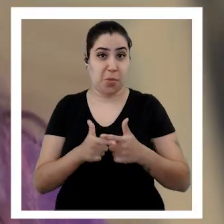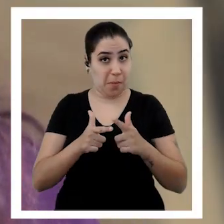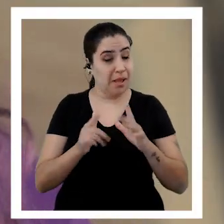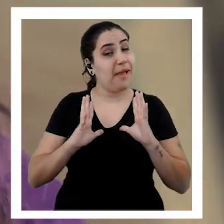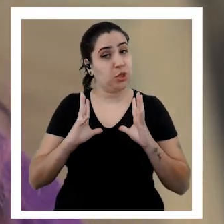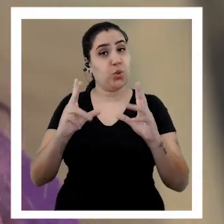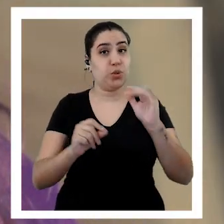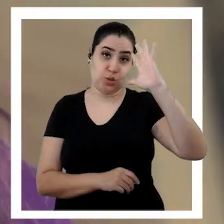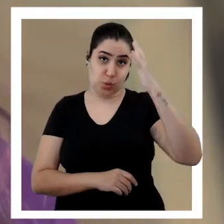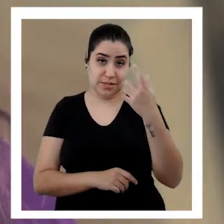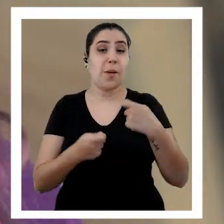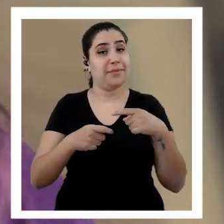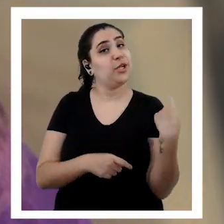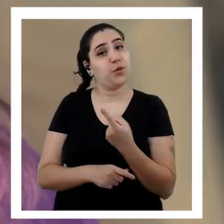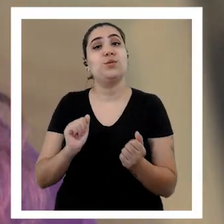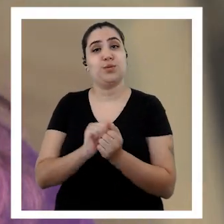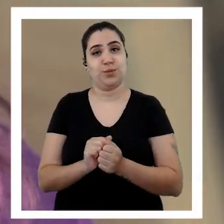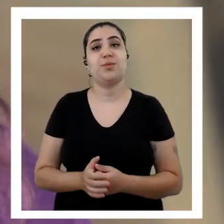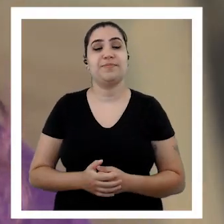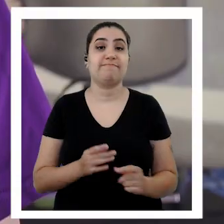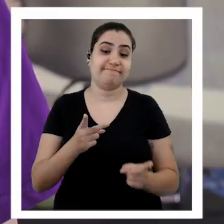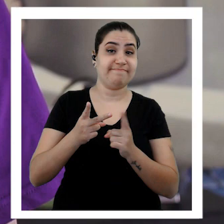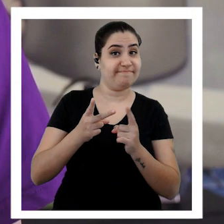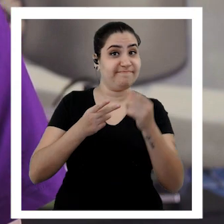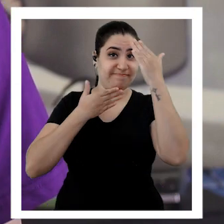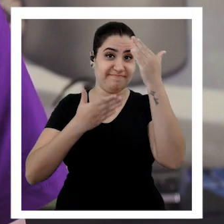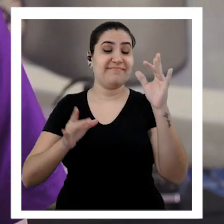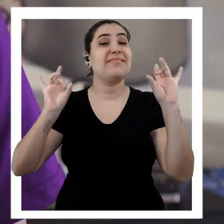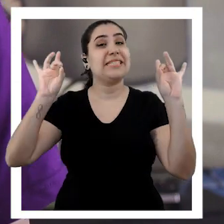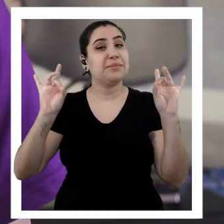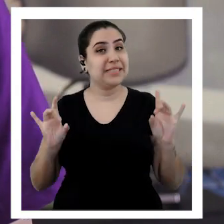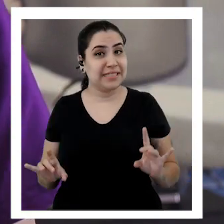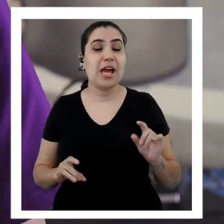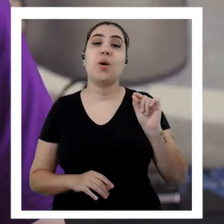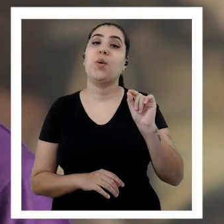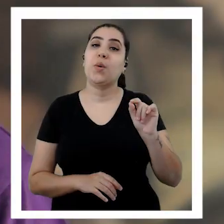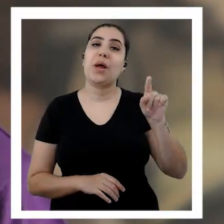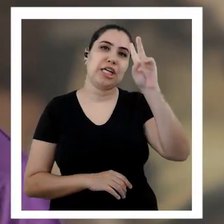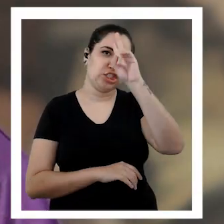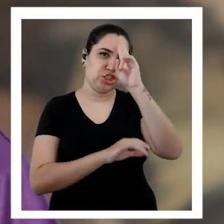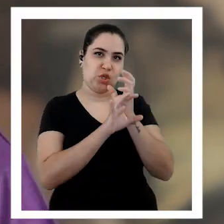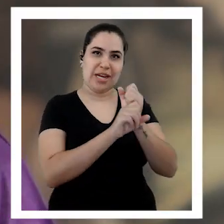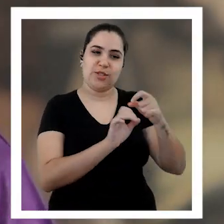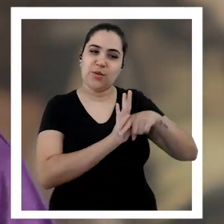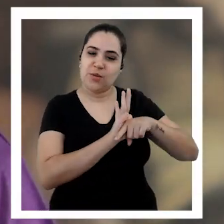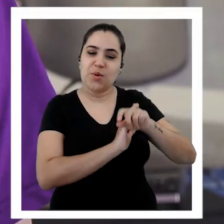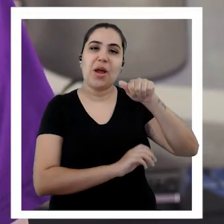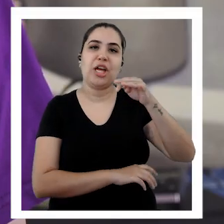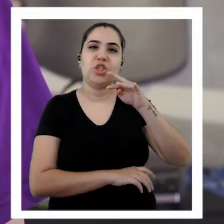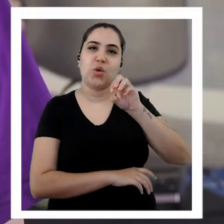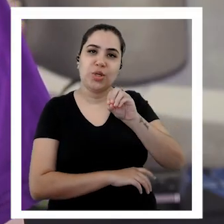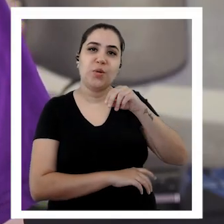A treta é de todos, a solução também tem que ser. Outro agradecimento especial vai para o